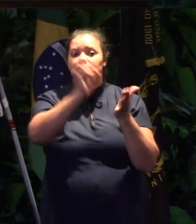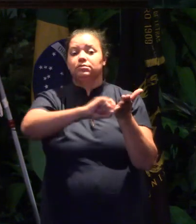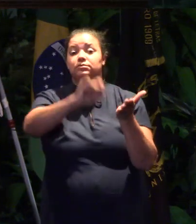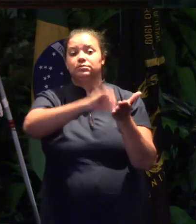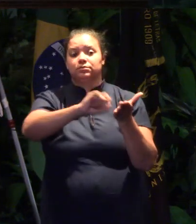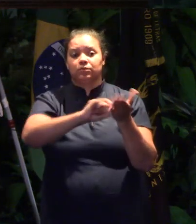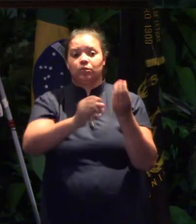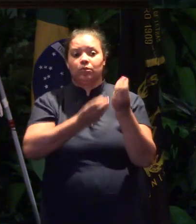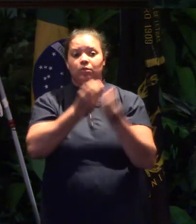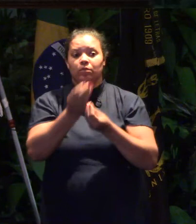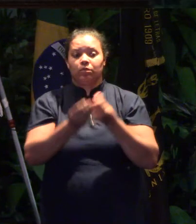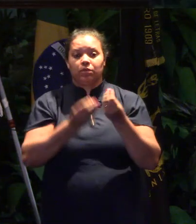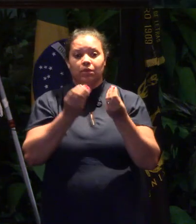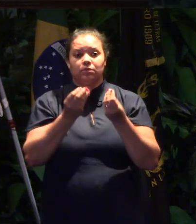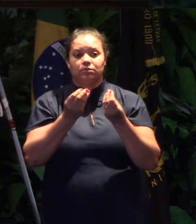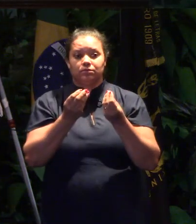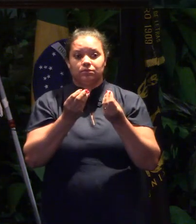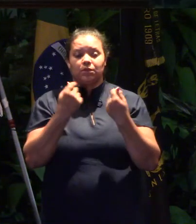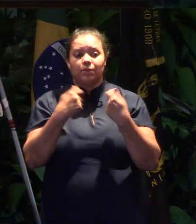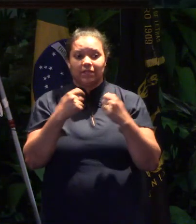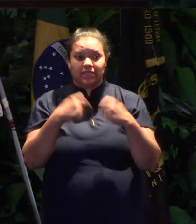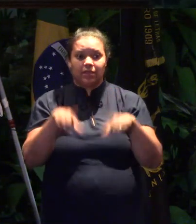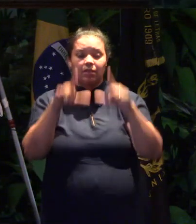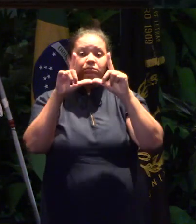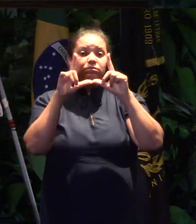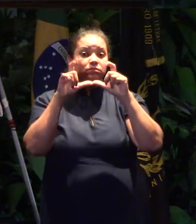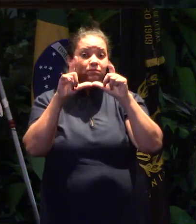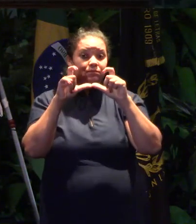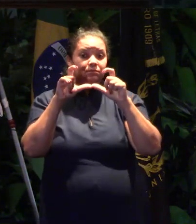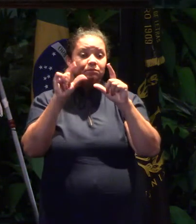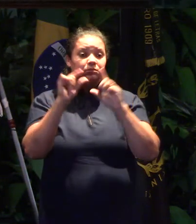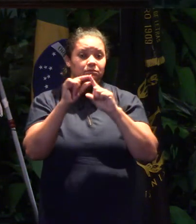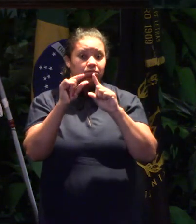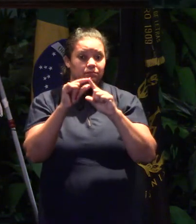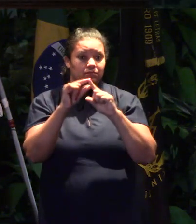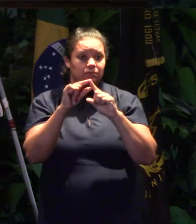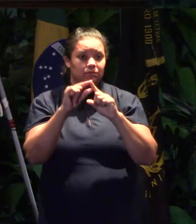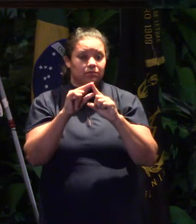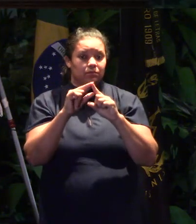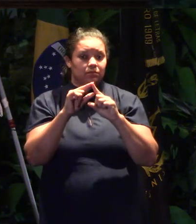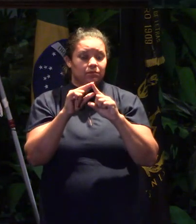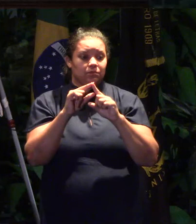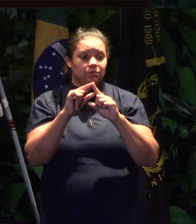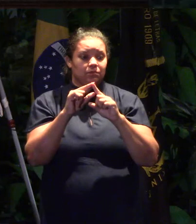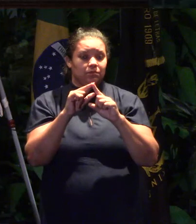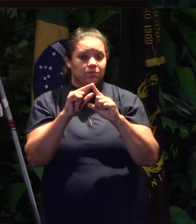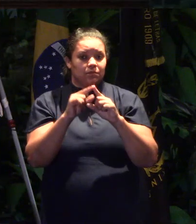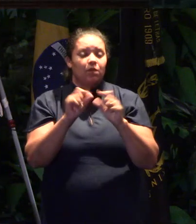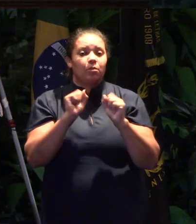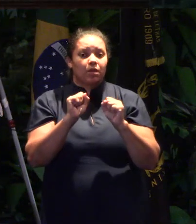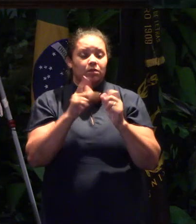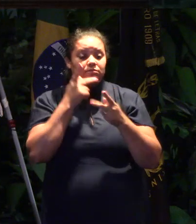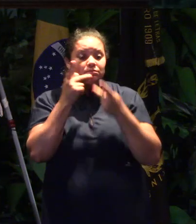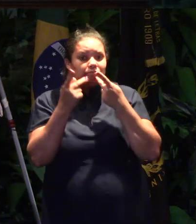se escreve, como é que é a ortografia das palavras. Né? Mas aqui eu não ouço só textos, eu posso soletrar os textos, claro,